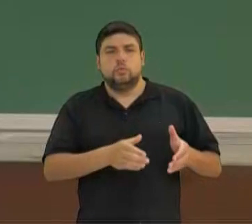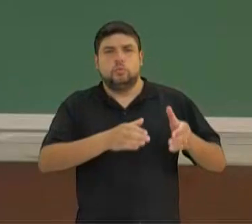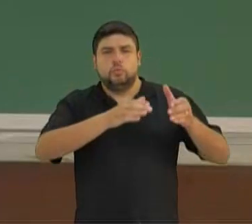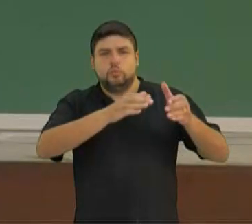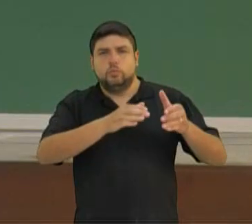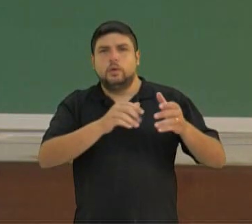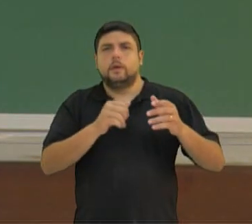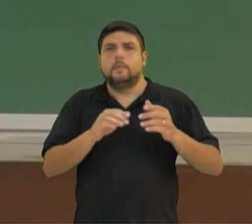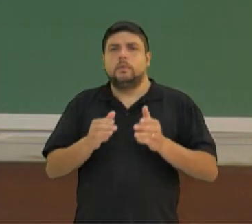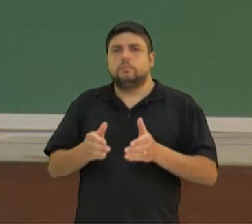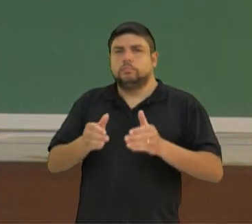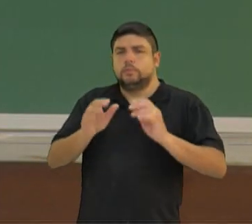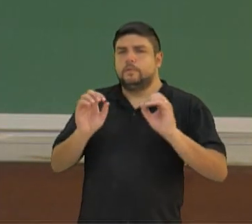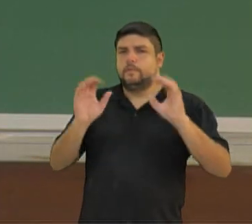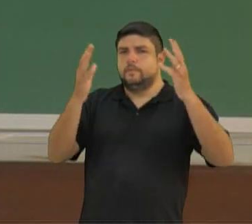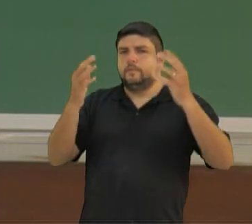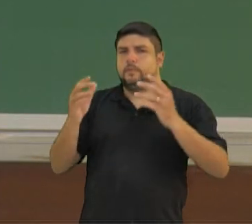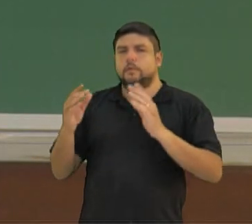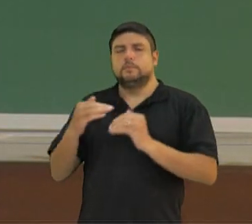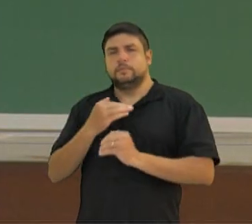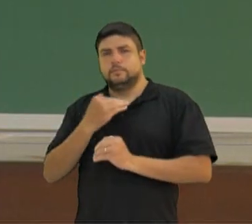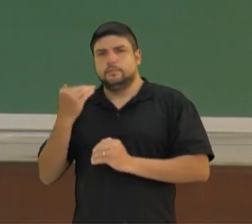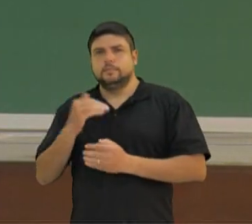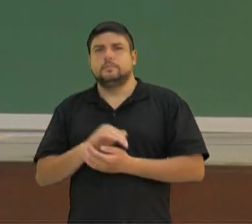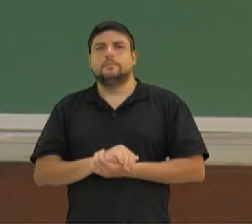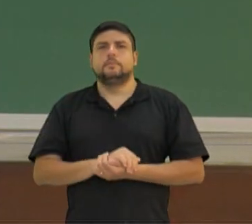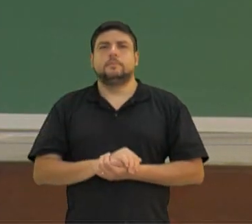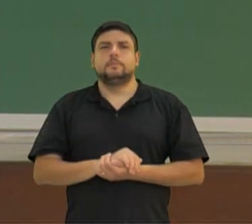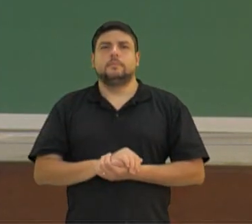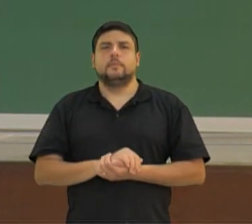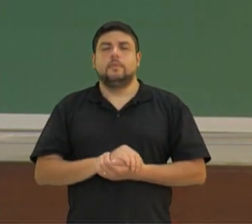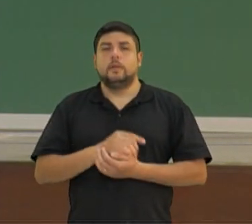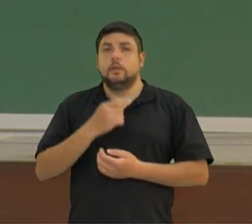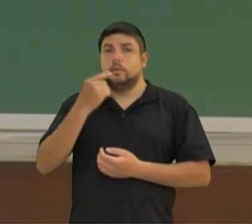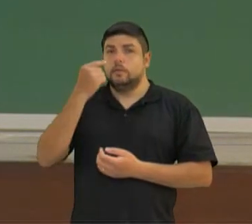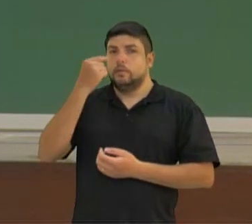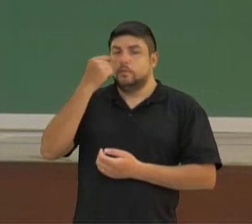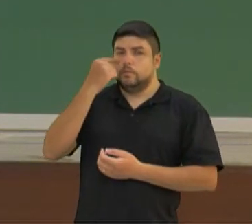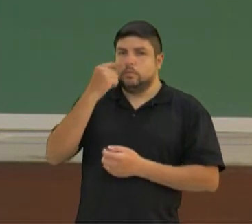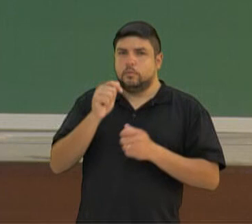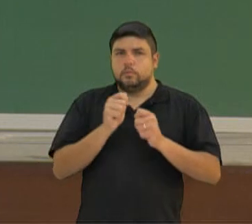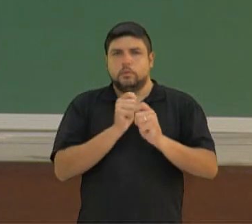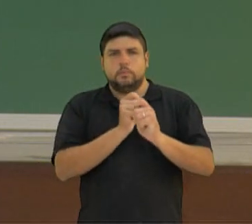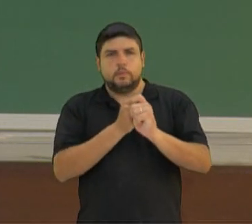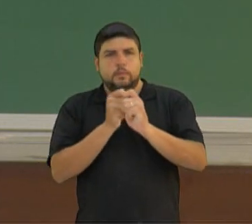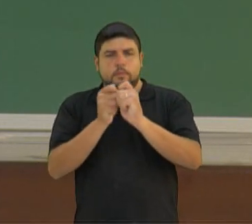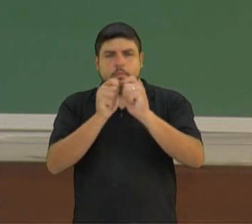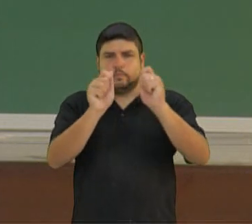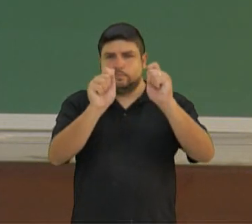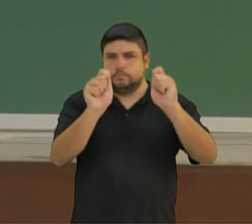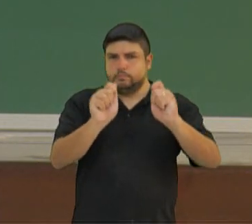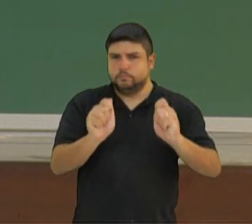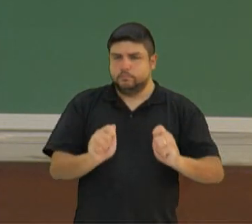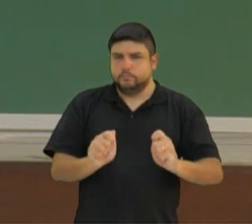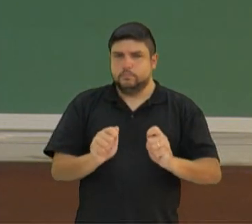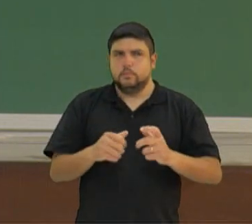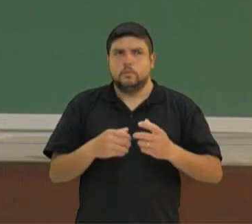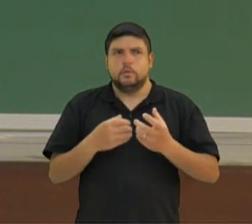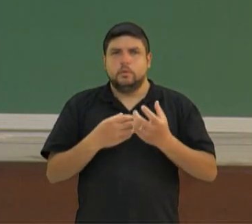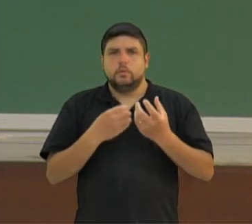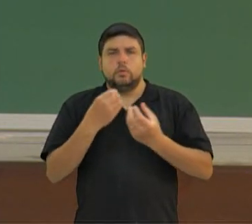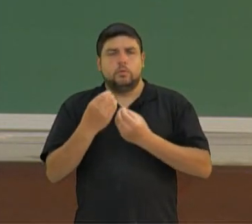cerimoniais e funerários. Vamos ver as estatuetas, né? São conhecidas